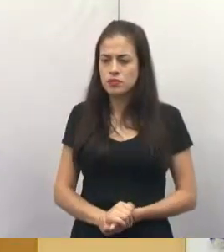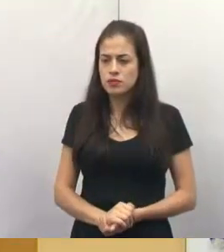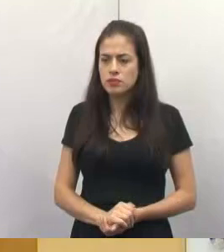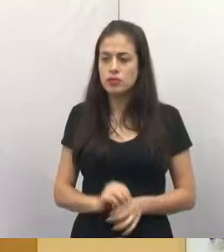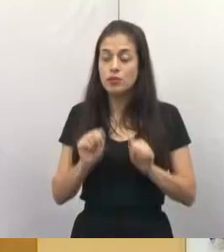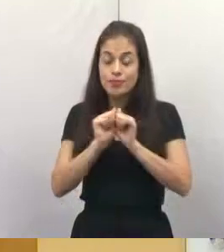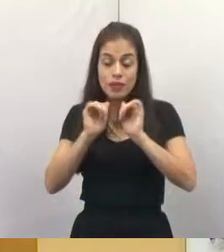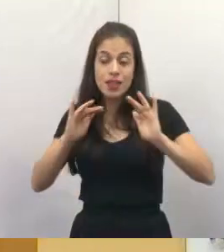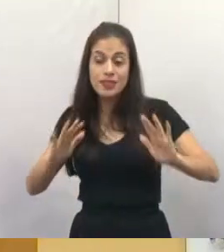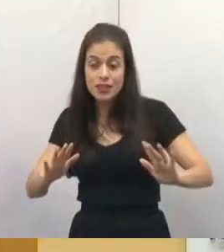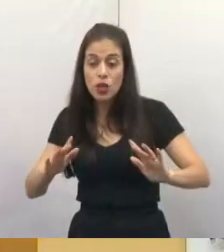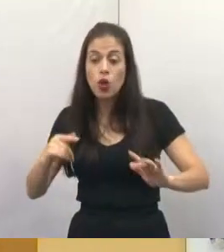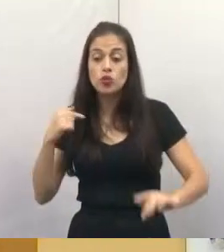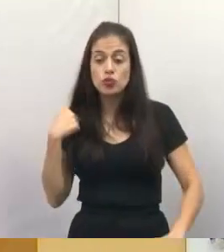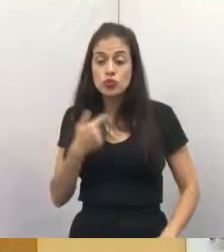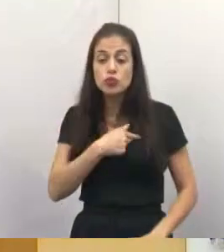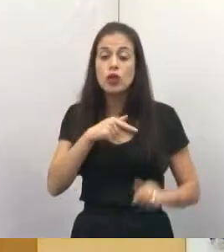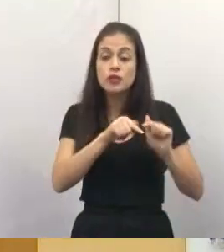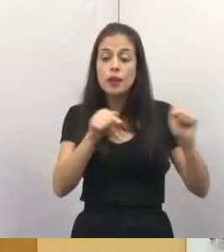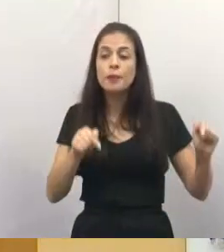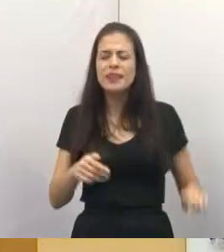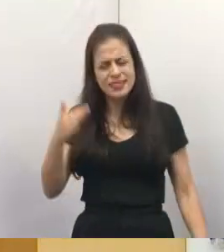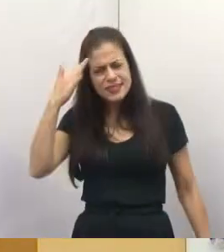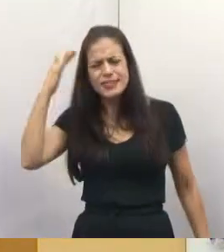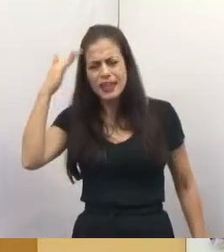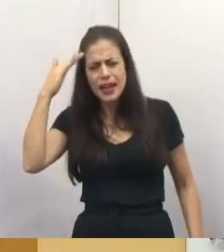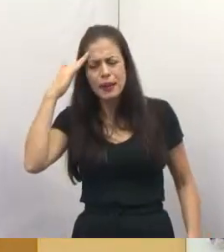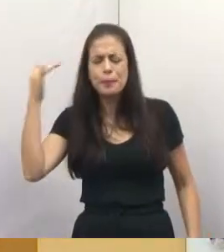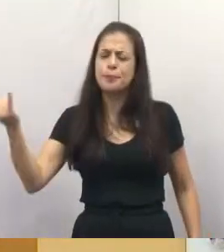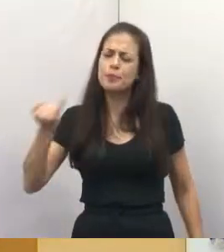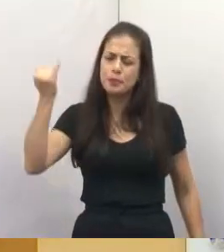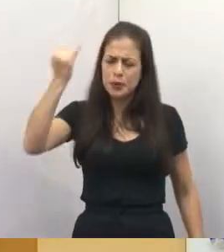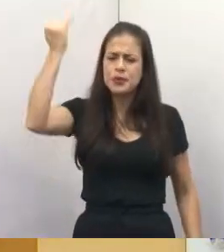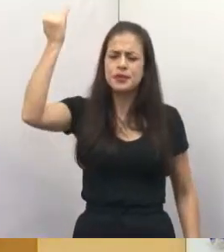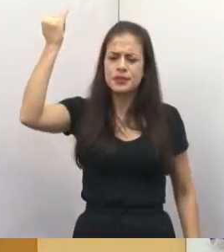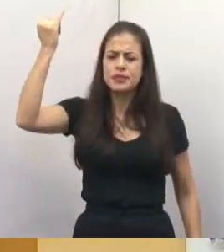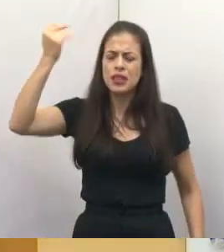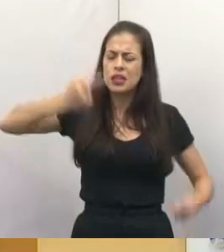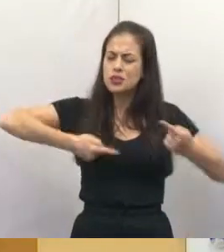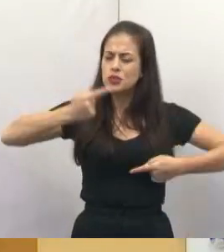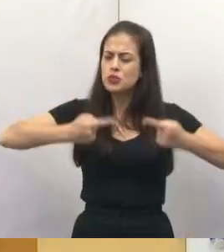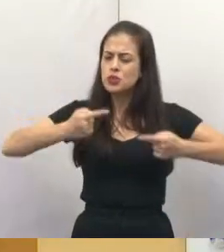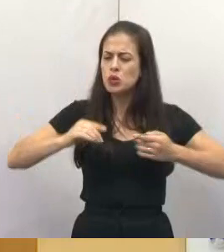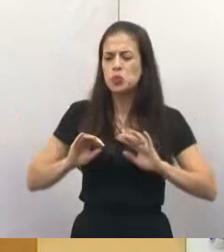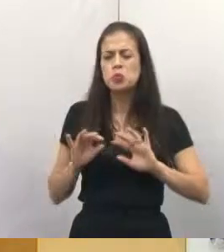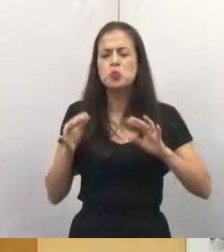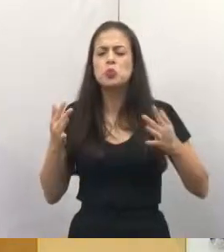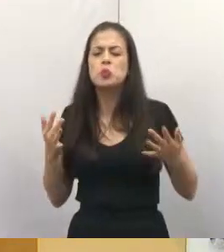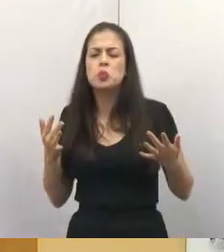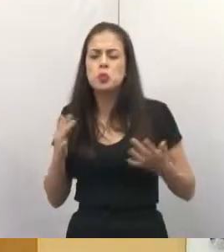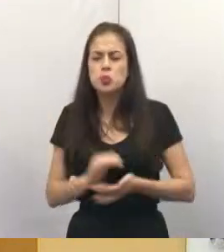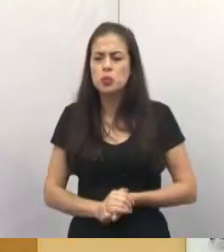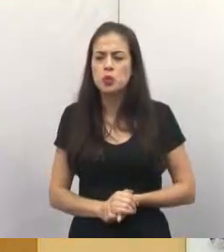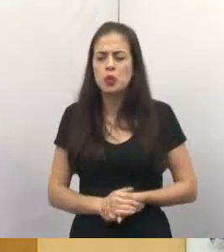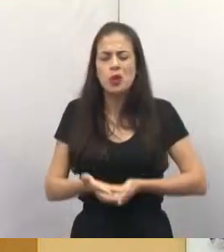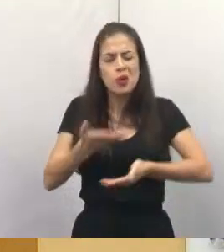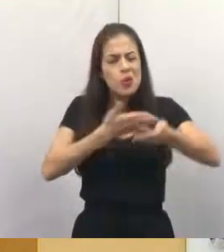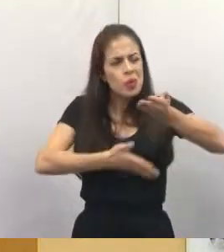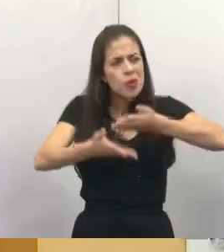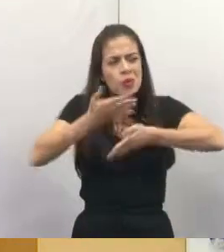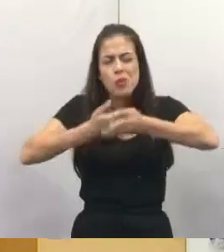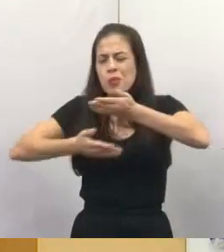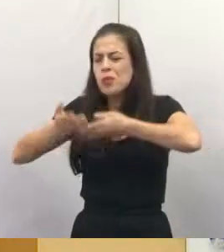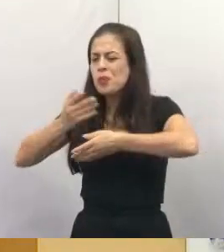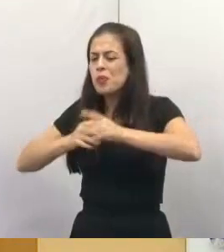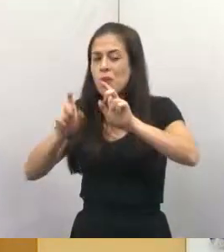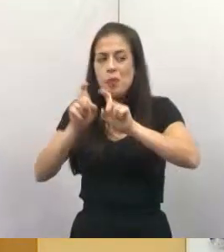os assessores, né, do nosso gabinete, a gente sabe da importância que é a discussão, a forma ali, passam ali horas e horas